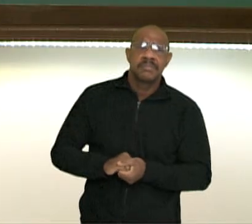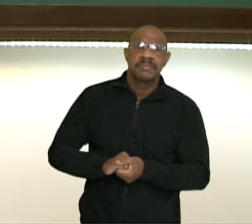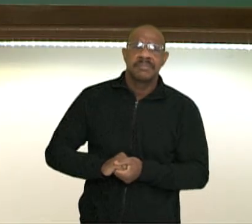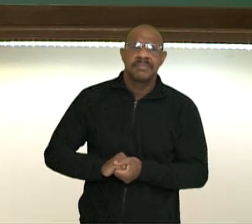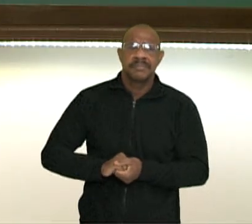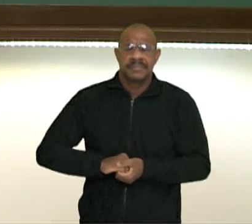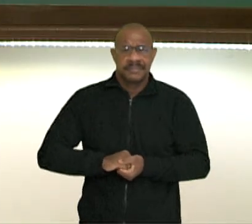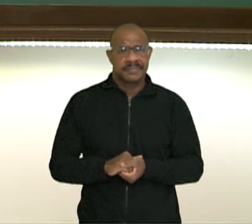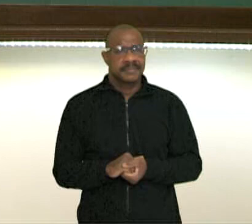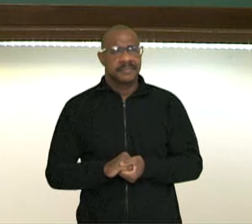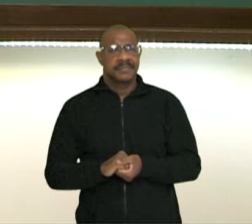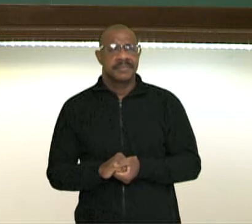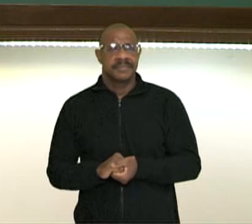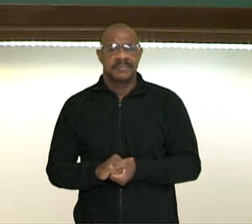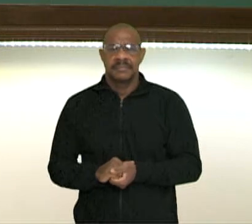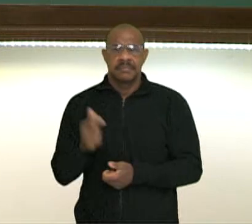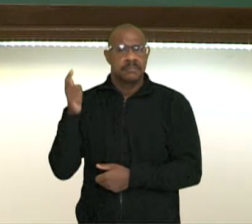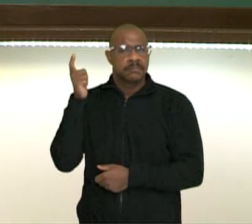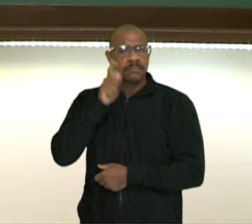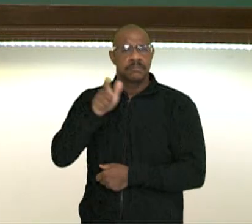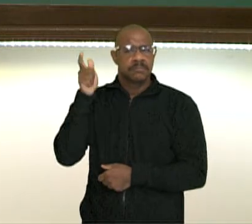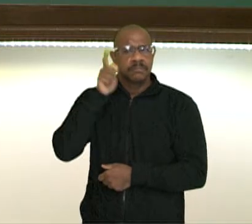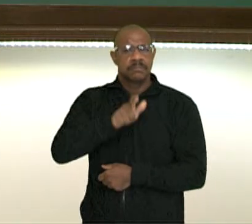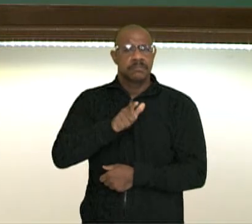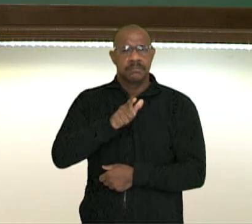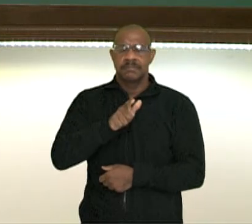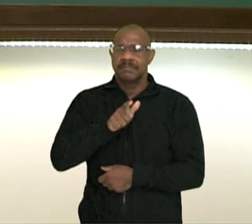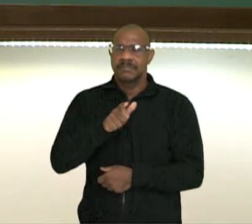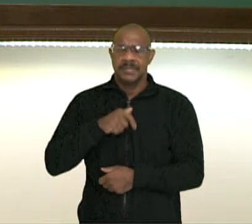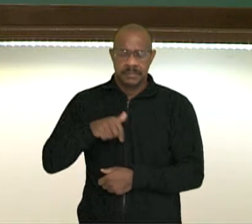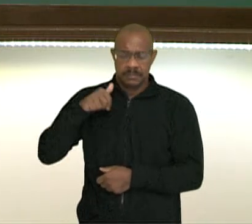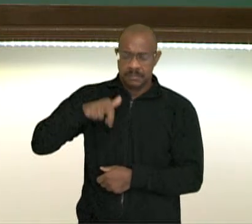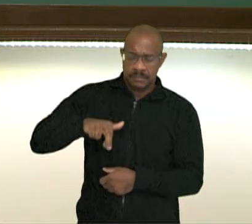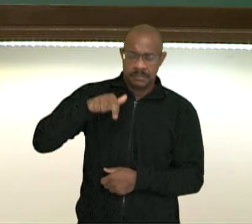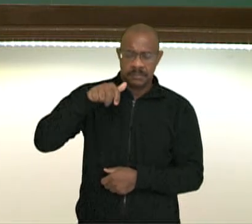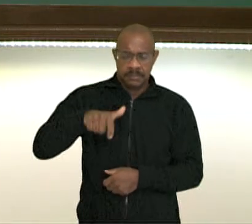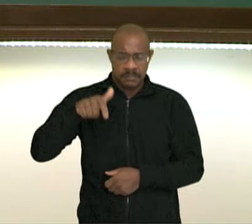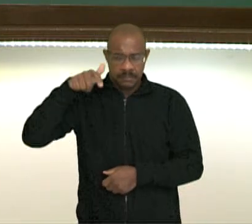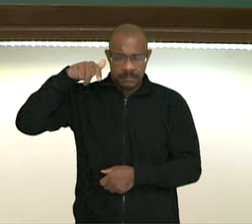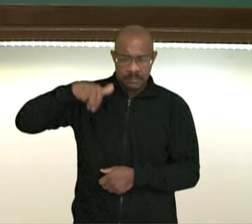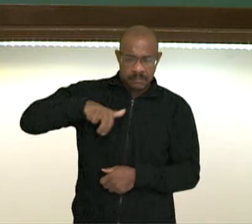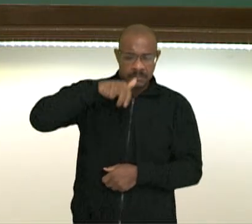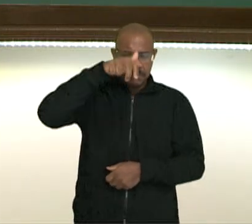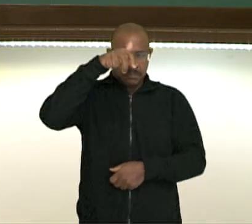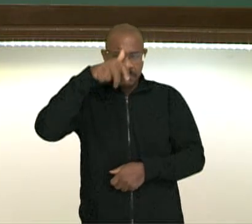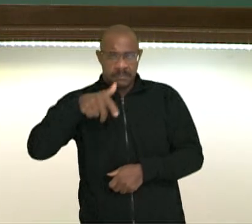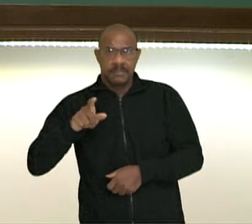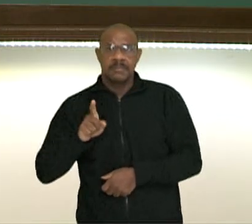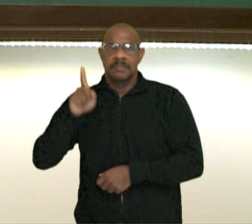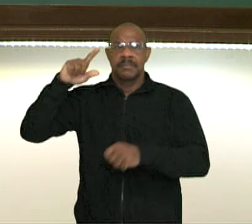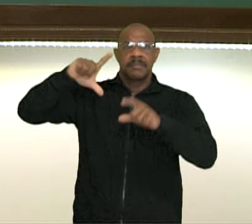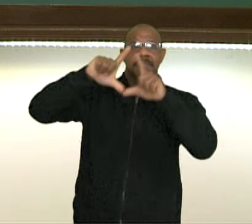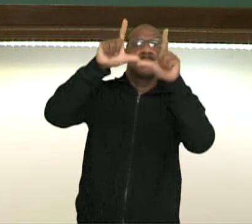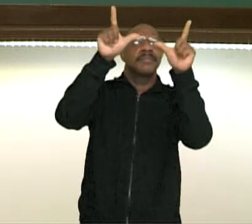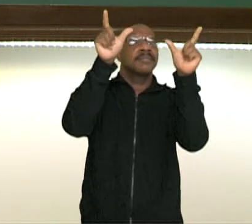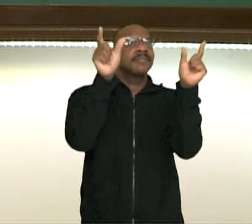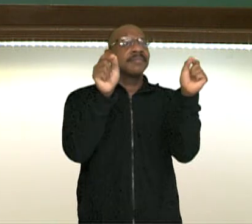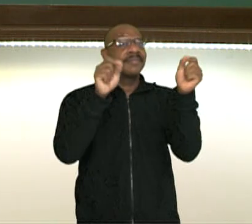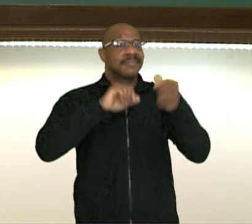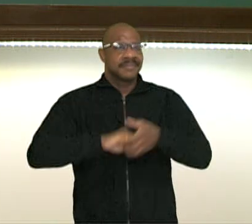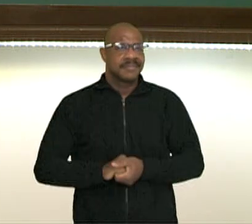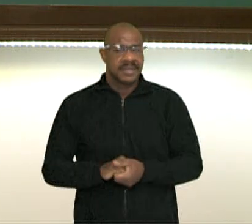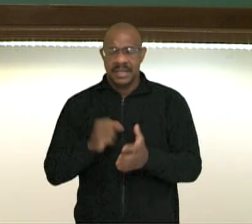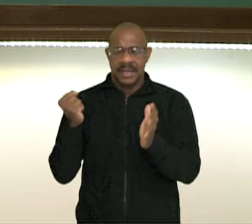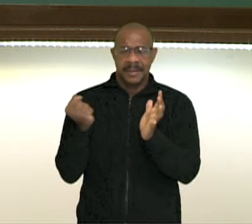bem. Acertou quem disse que é a pegada do homem na sua chegada à Lua. E aqui nós temos o quê?